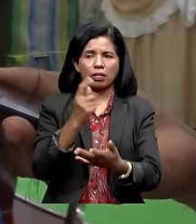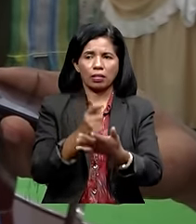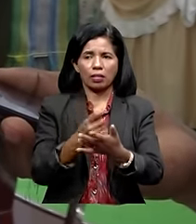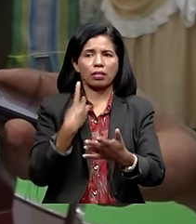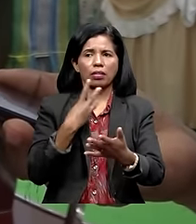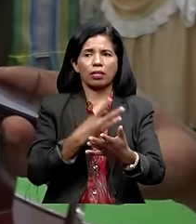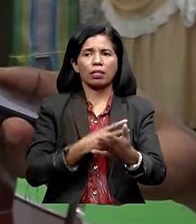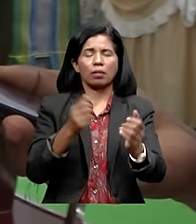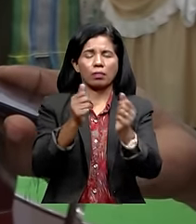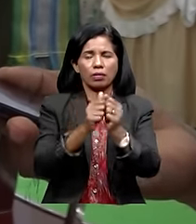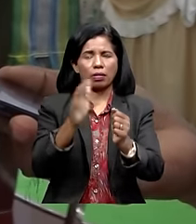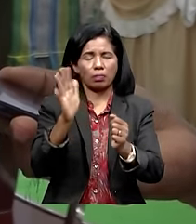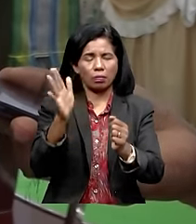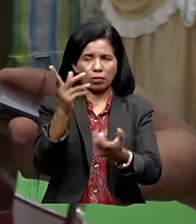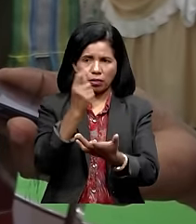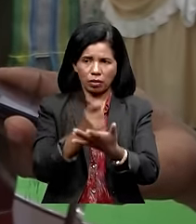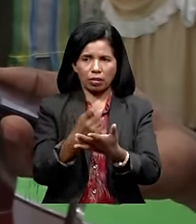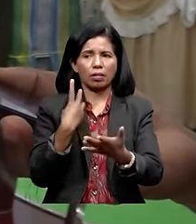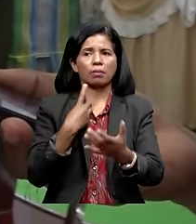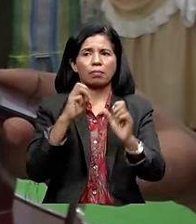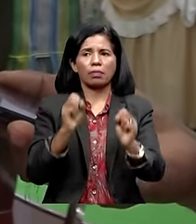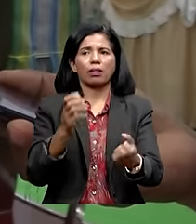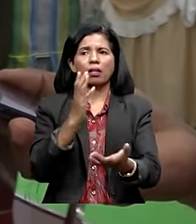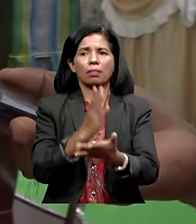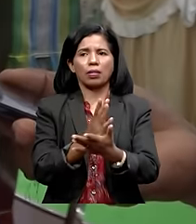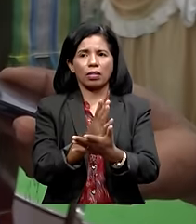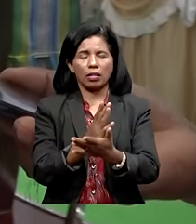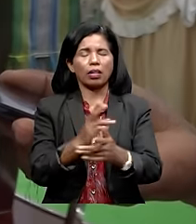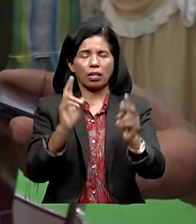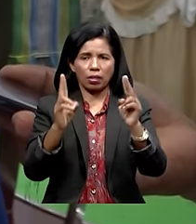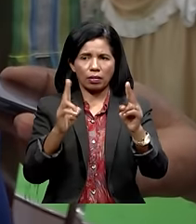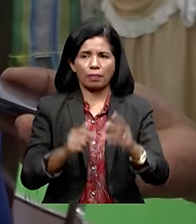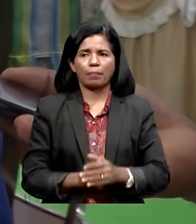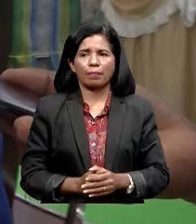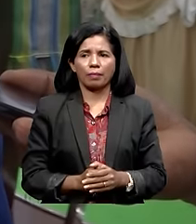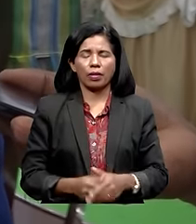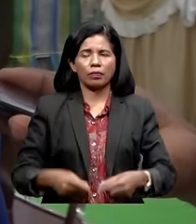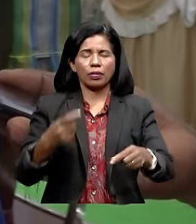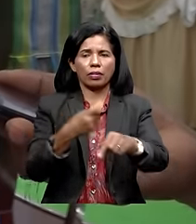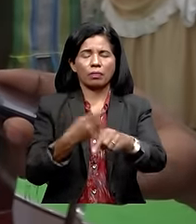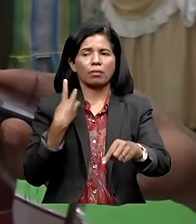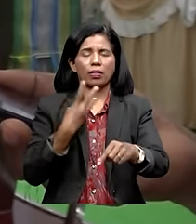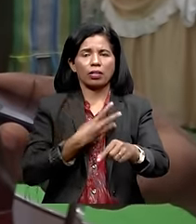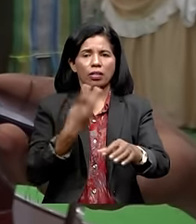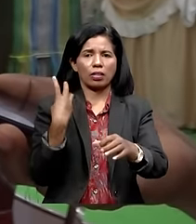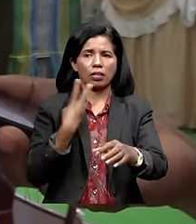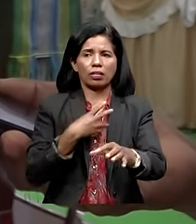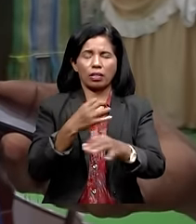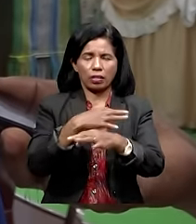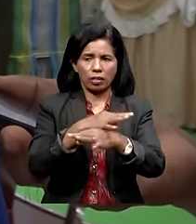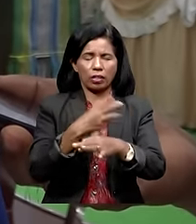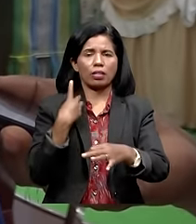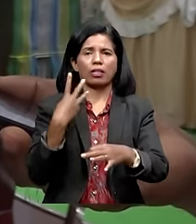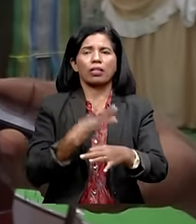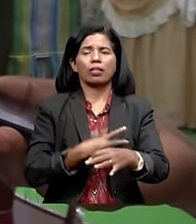ta 650 idane bele bele para provisoriamente para fo tempo baita ita hadia ita halo